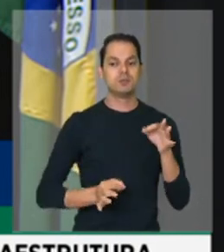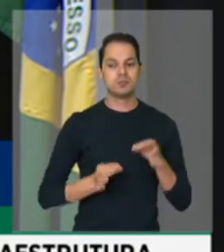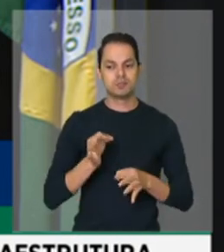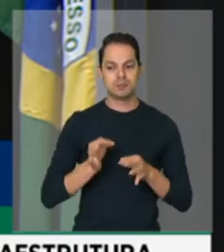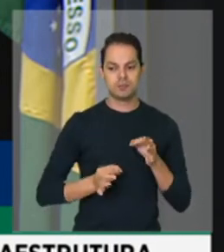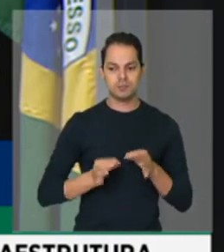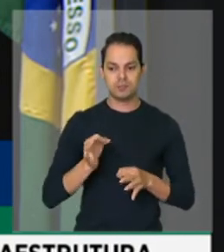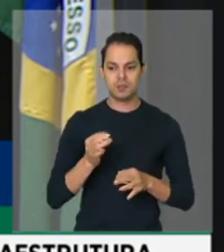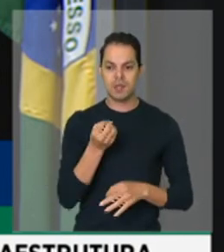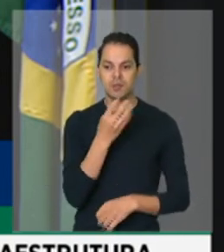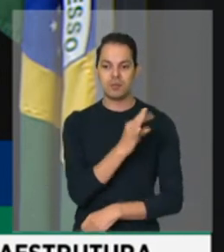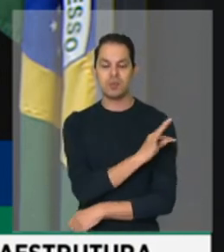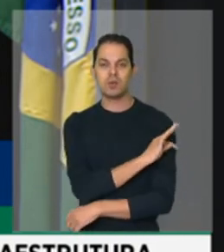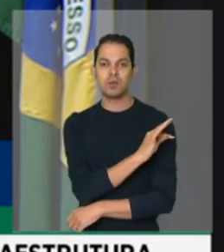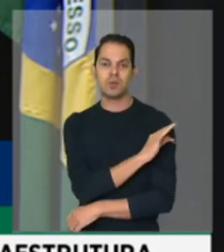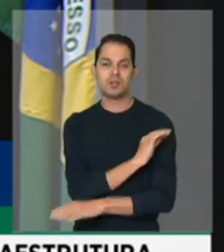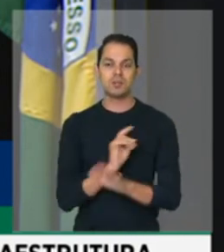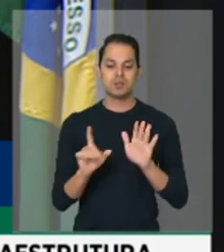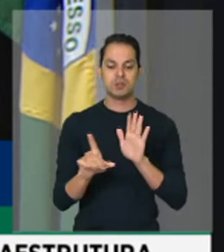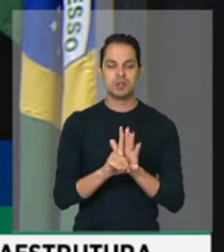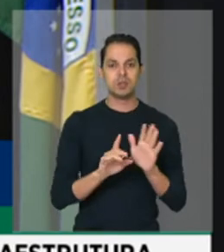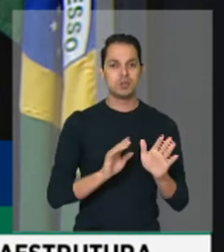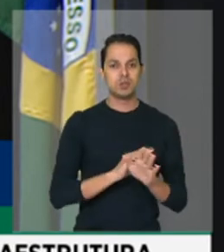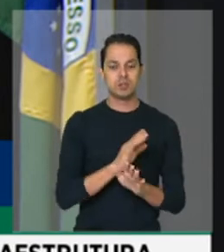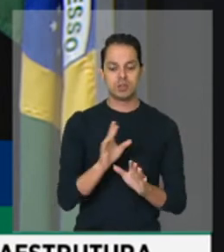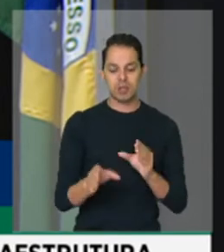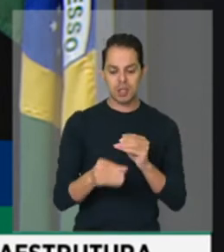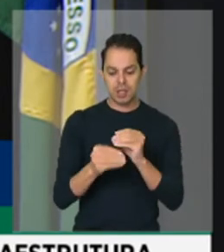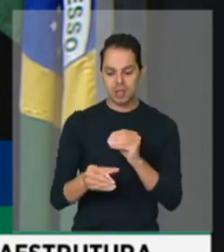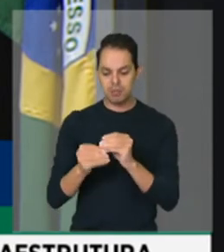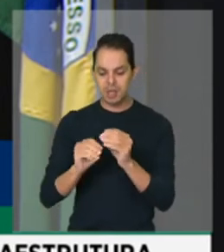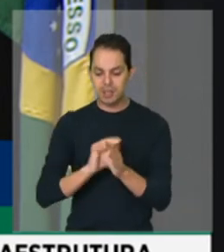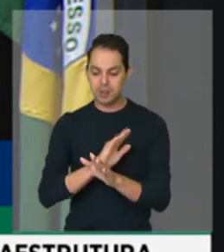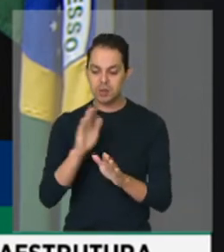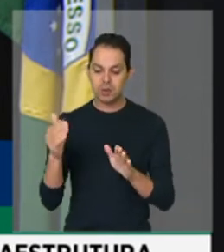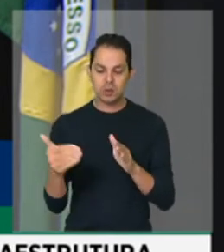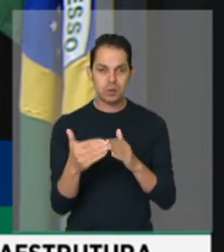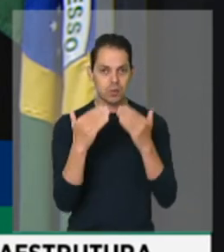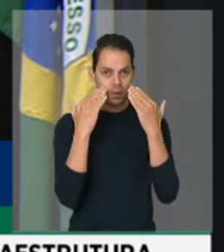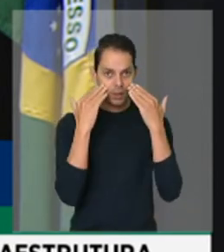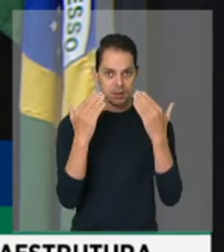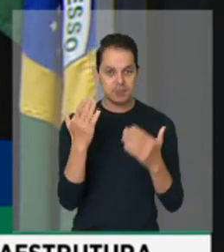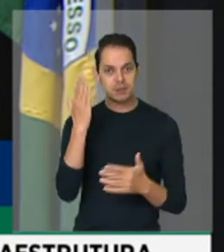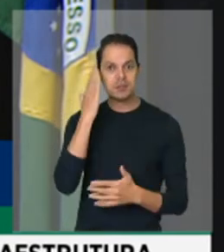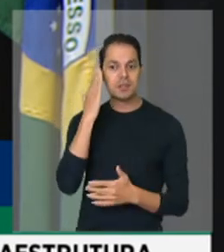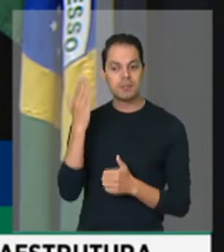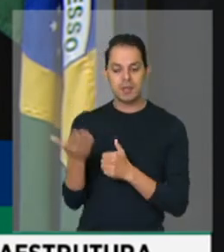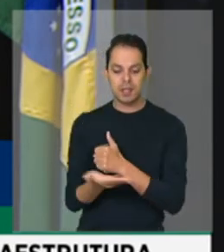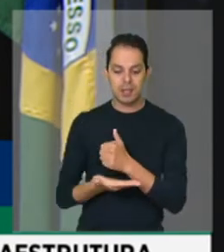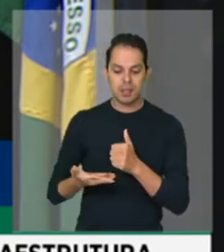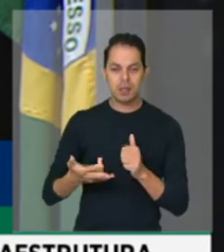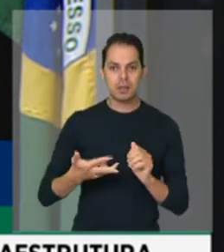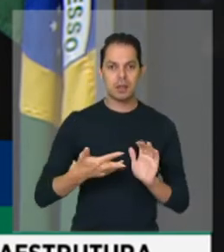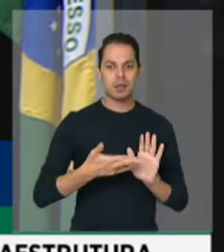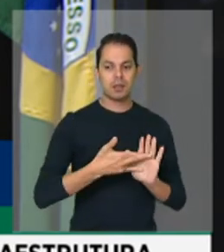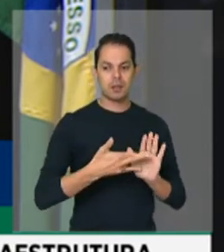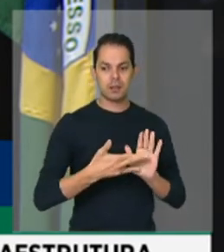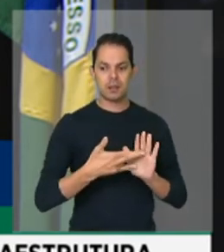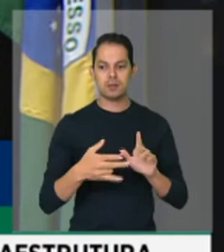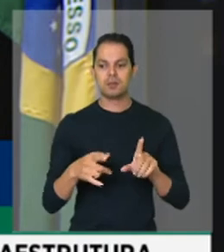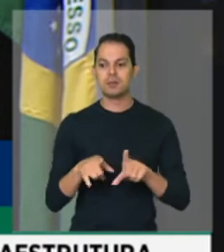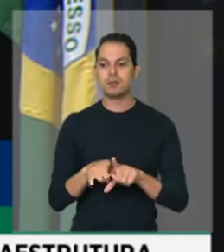juridicidade, boa técnica legislativa de todas as emendas apresentadas, reconhecendo a sua base regimental e de mérito.